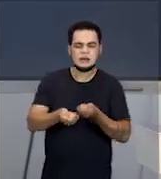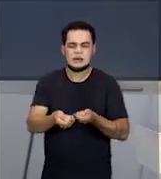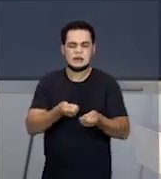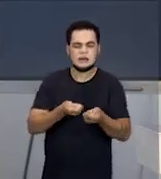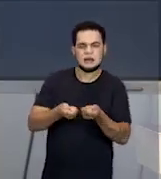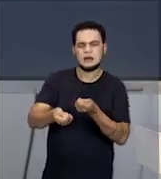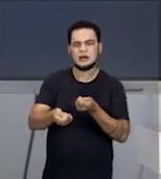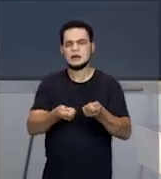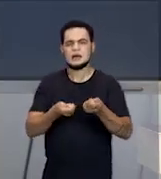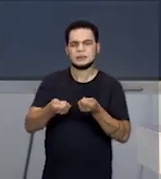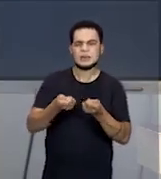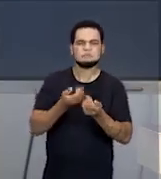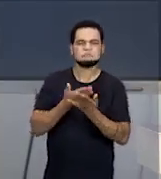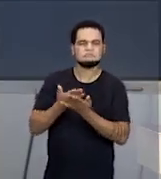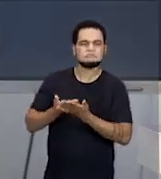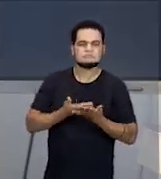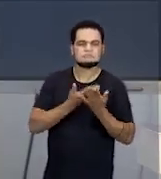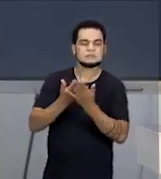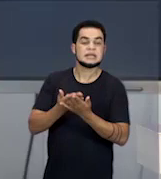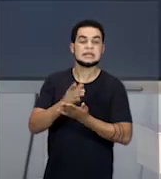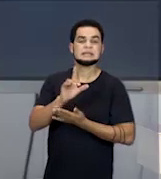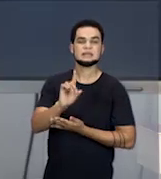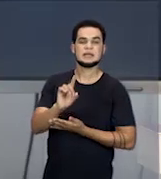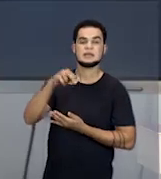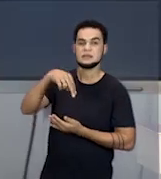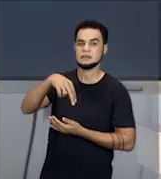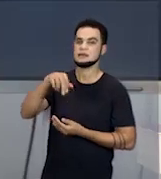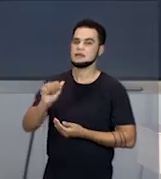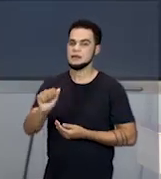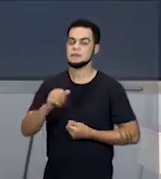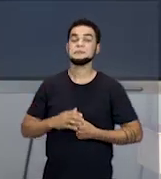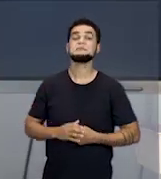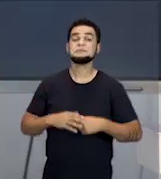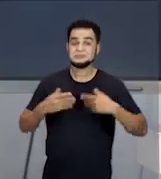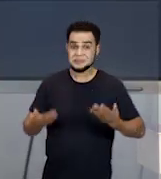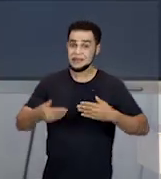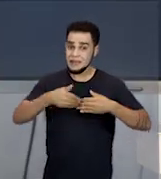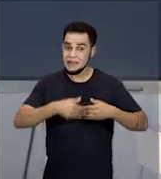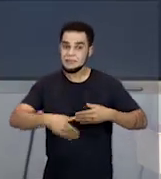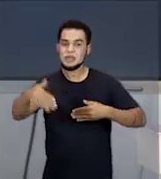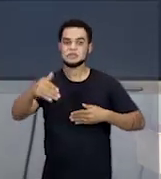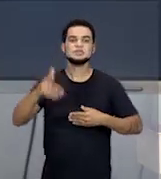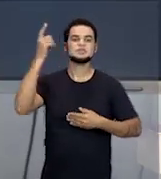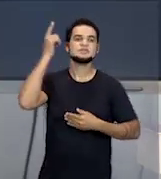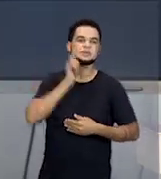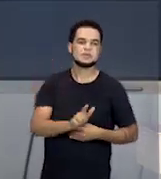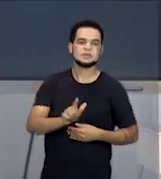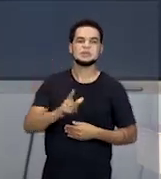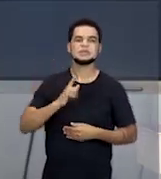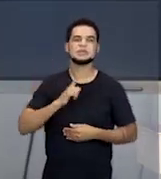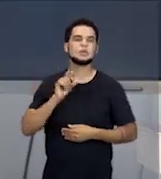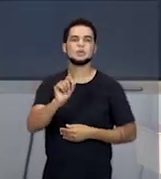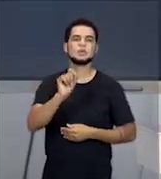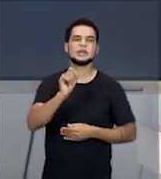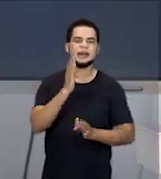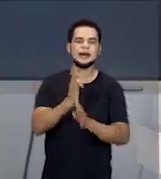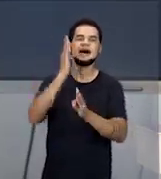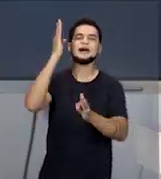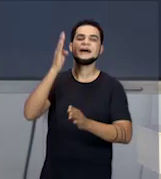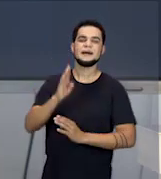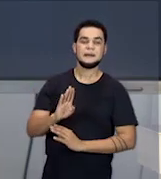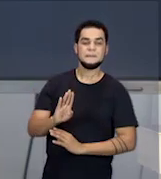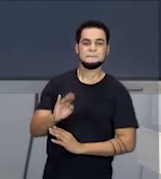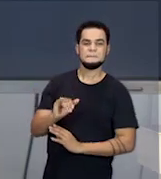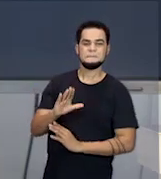do DNA. A partir daí, conseguimos então ter o que nós chamamos de biotecnologia. E com